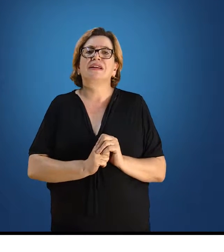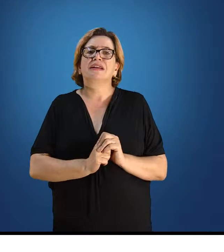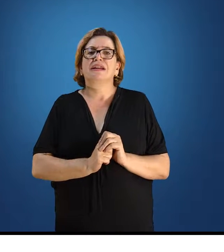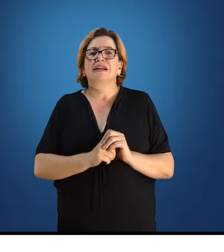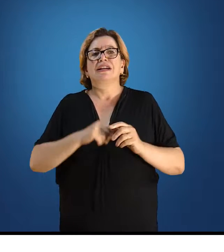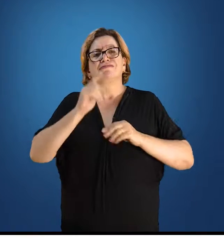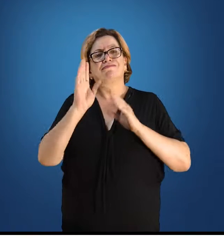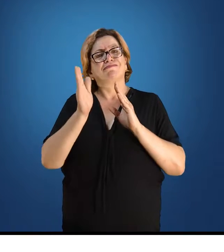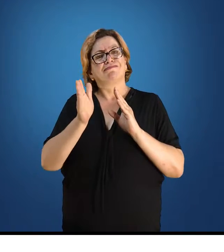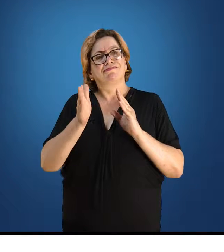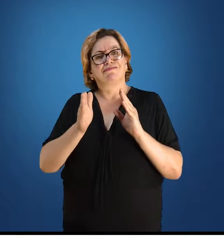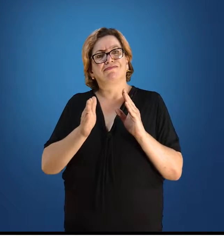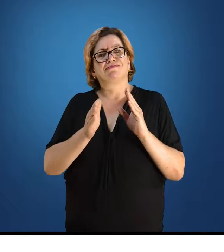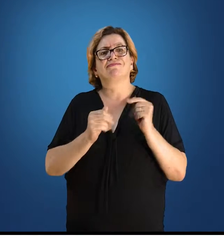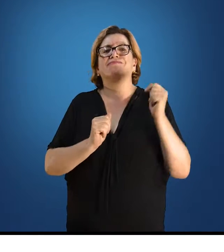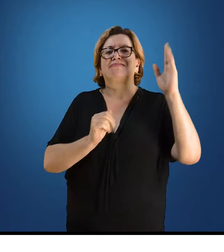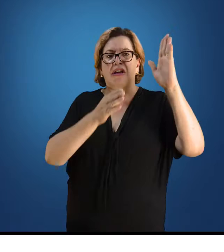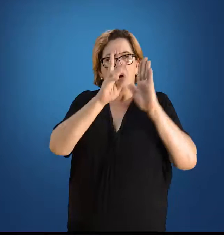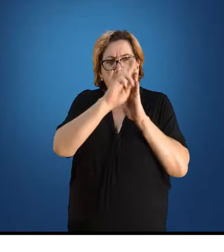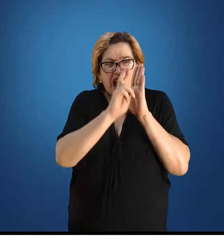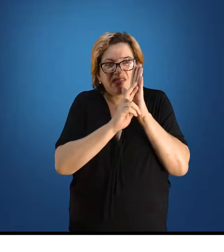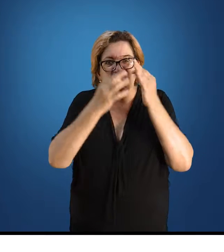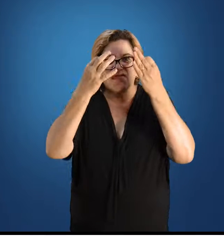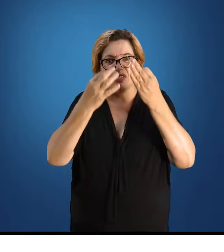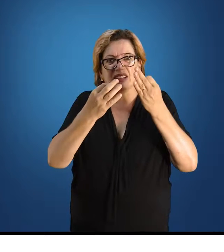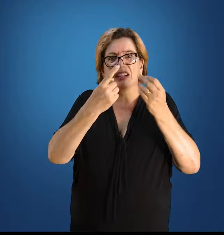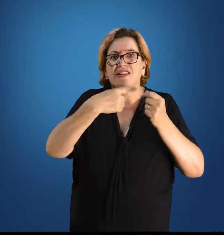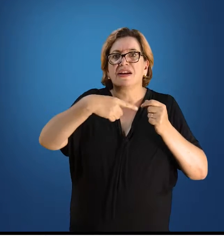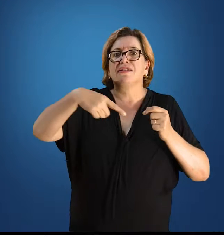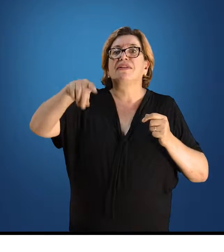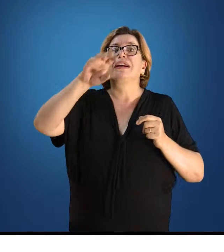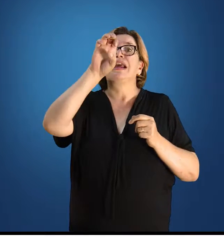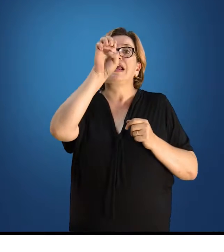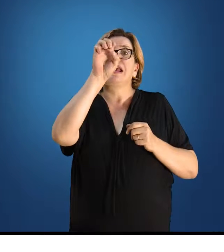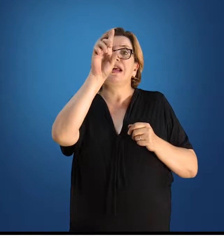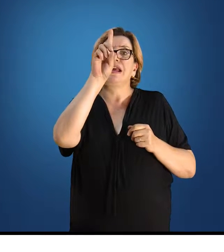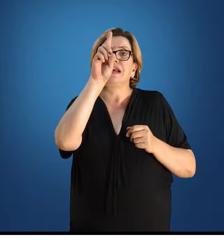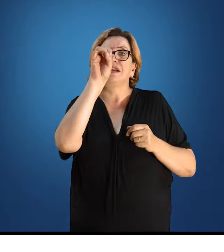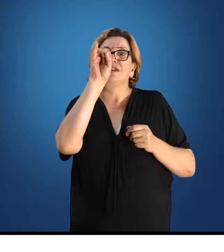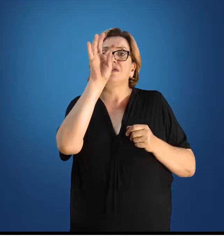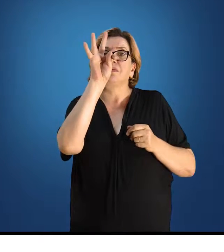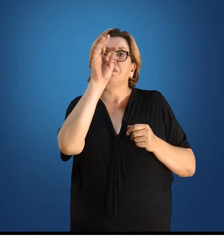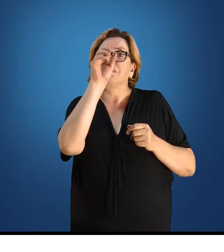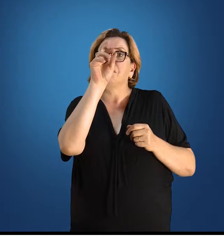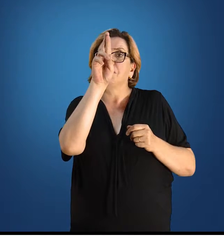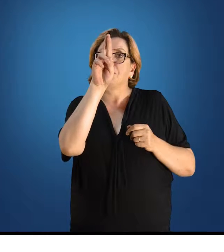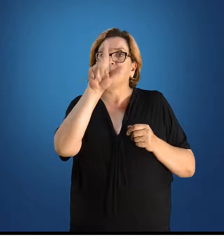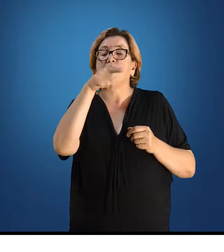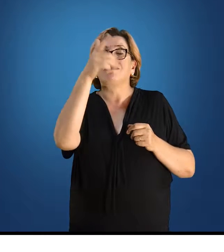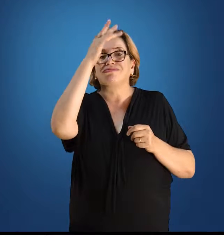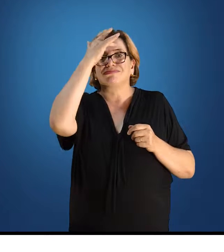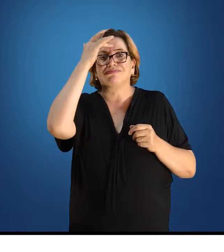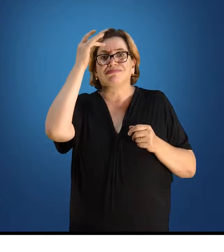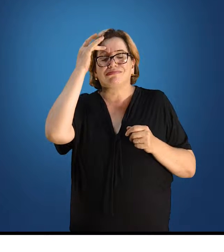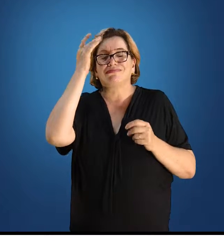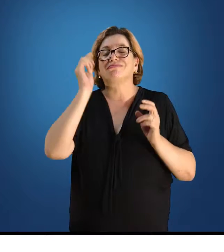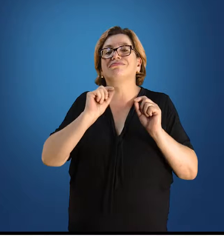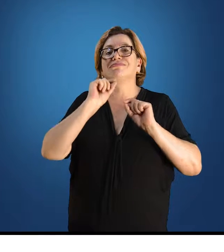vez que o seu artigo passou dessa etapa, ele vai para o editor. Tá? O editor é um